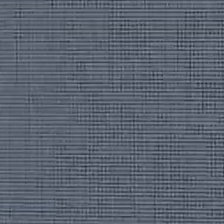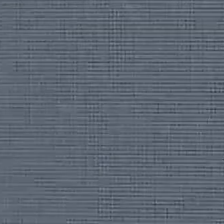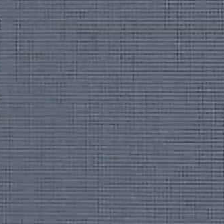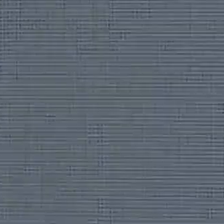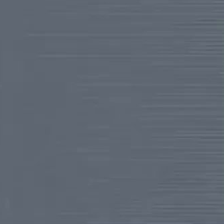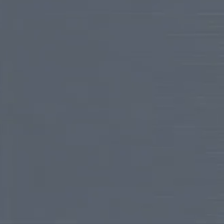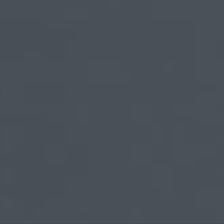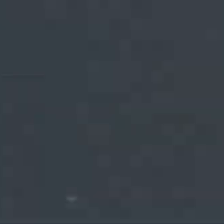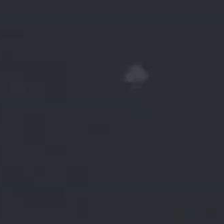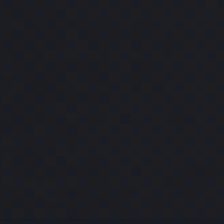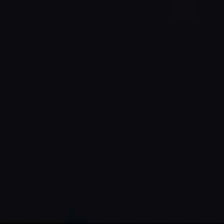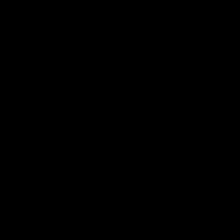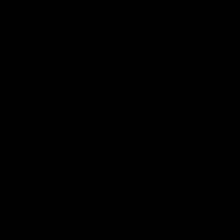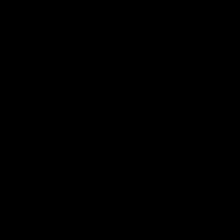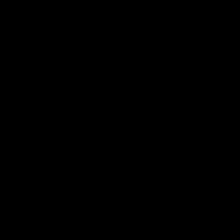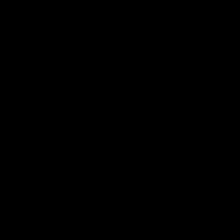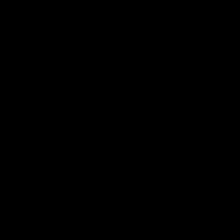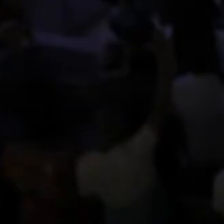Tchau.